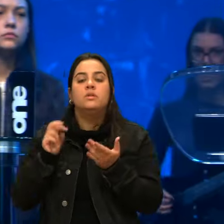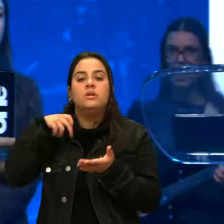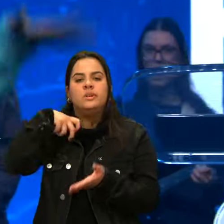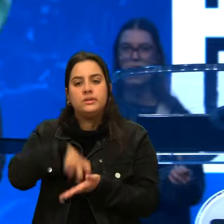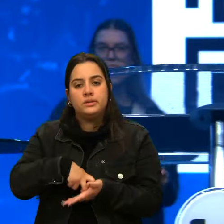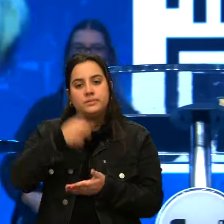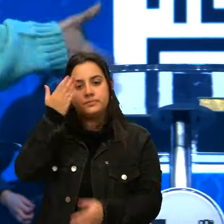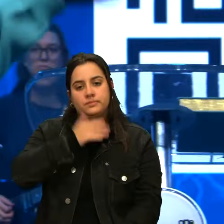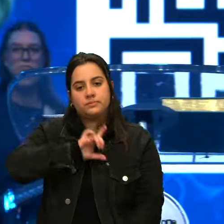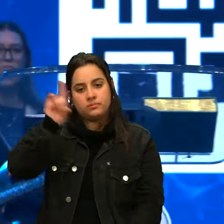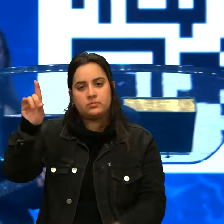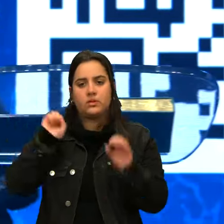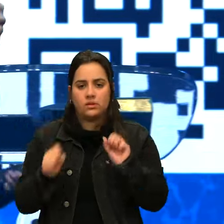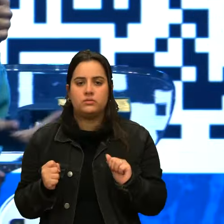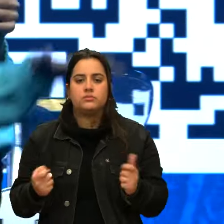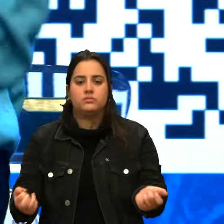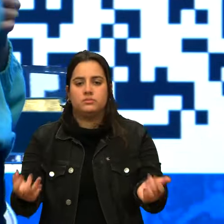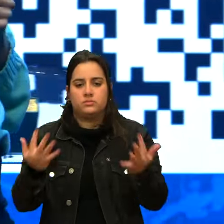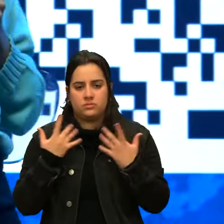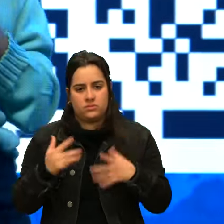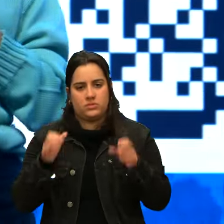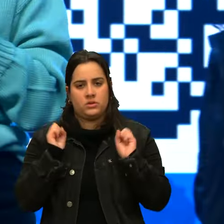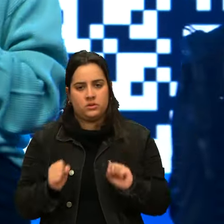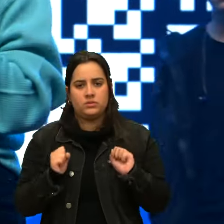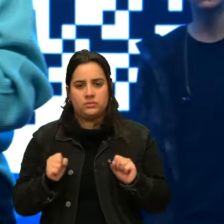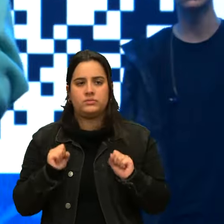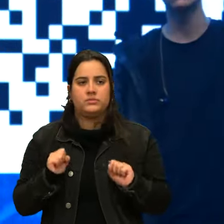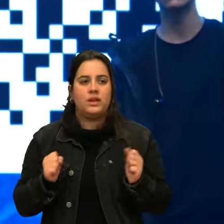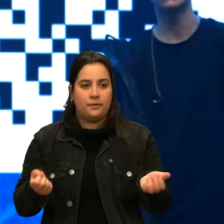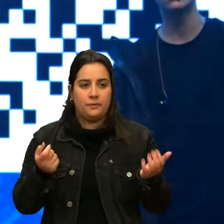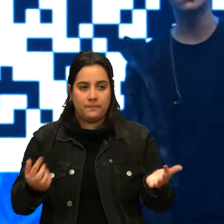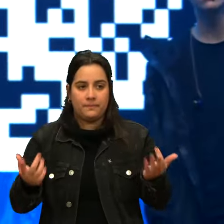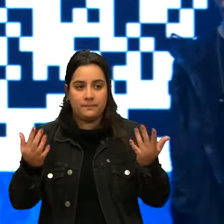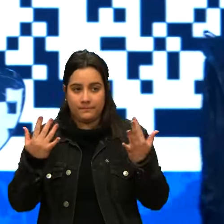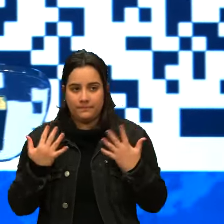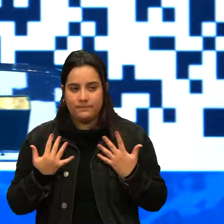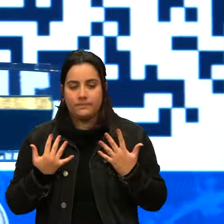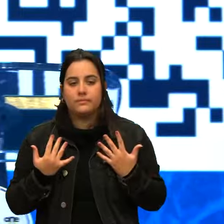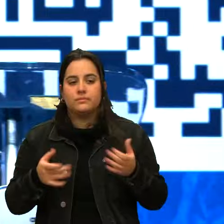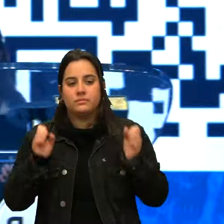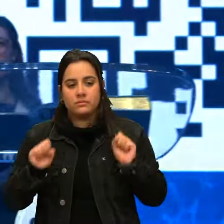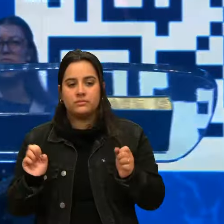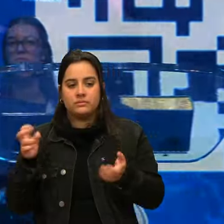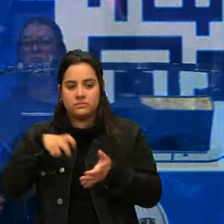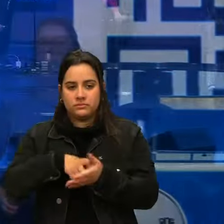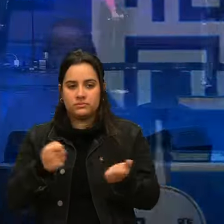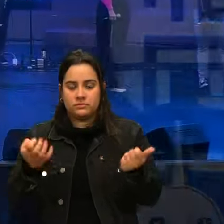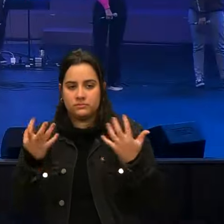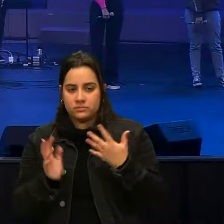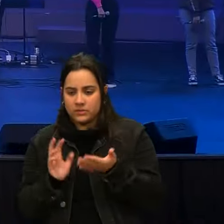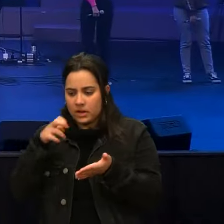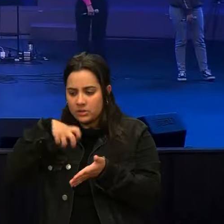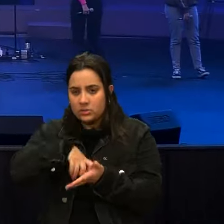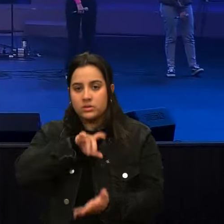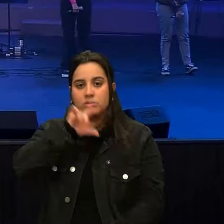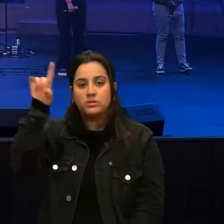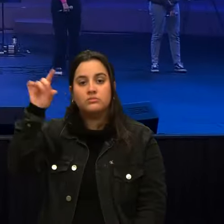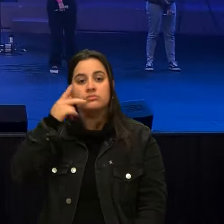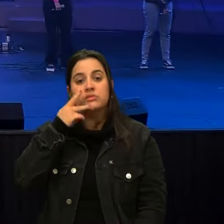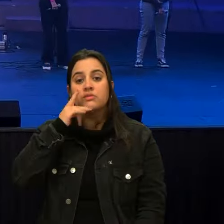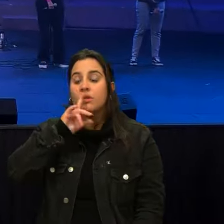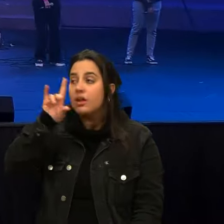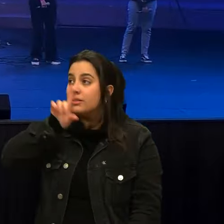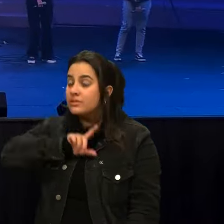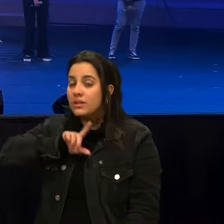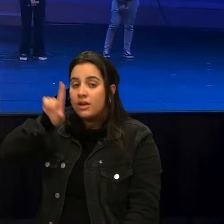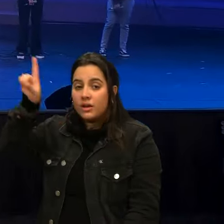diante do Senhor, pode vir, você que o Senhor está falando ao seu coração, vem até aqui na frente e se ajoelha diante de Deus e fala para Ele,